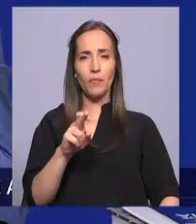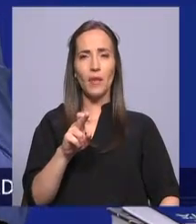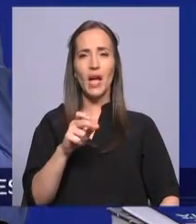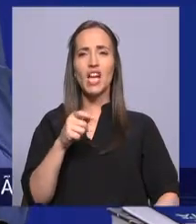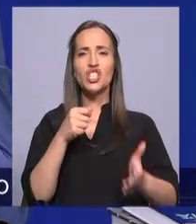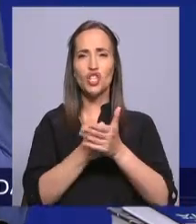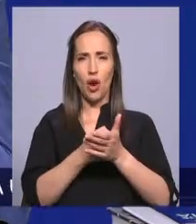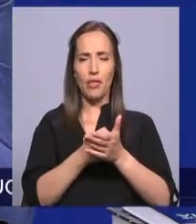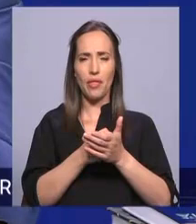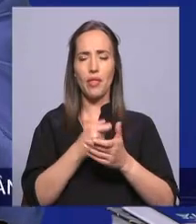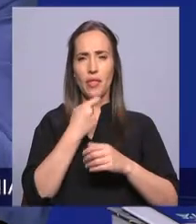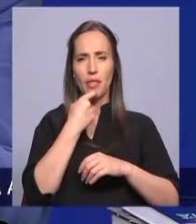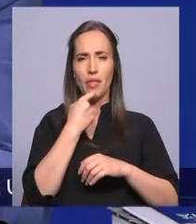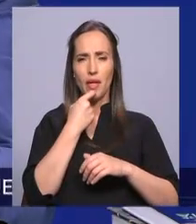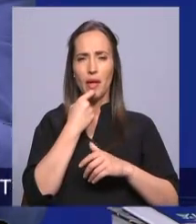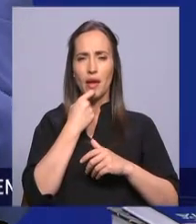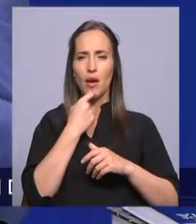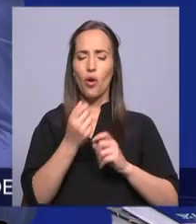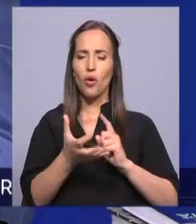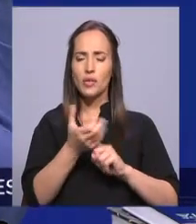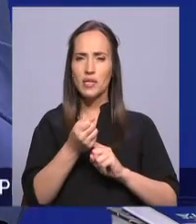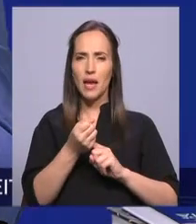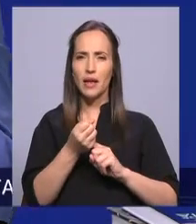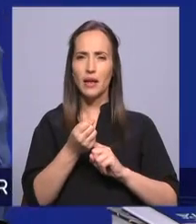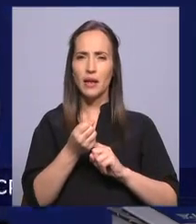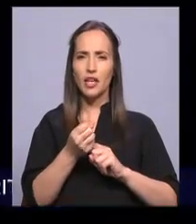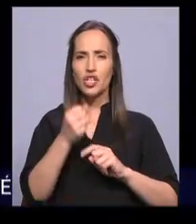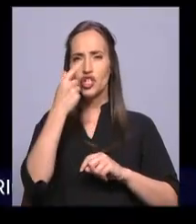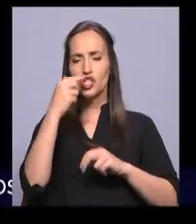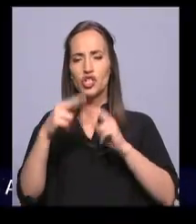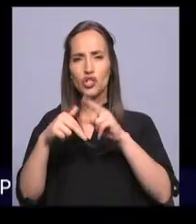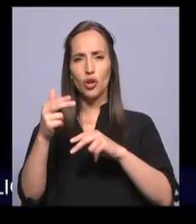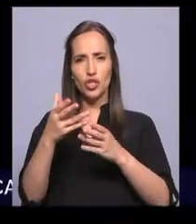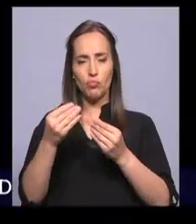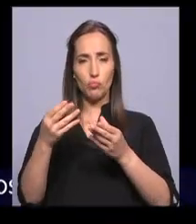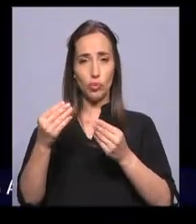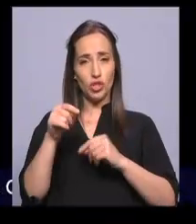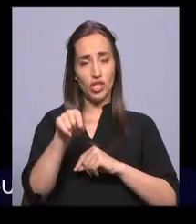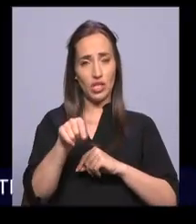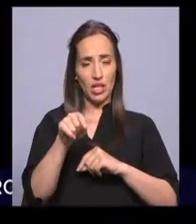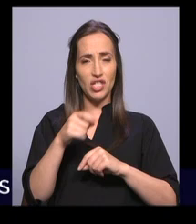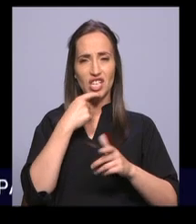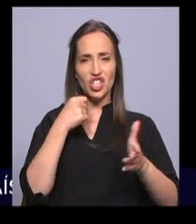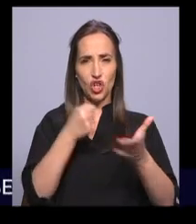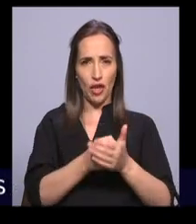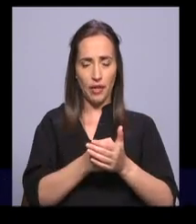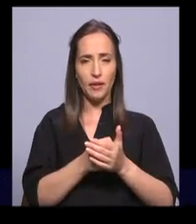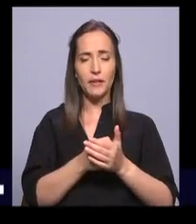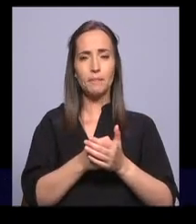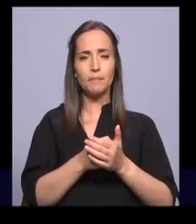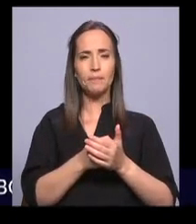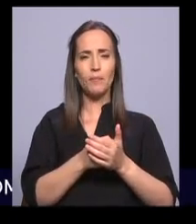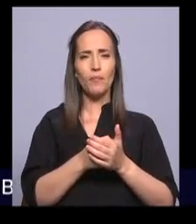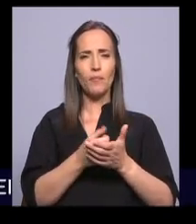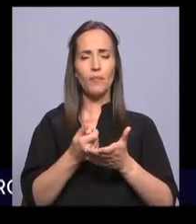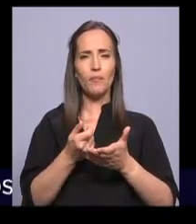dão-nos uma história, permitem-nos construir muito mais histórias notáveis deste asteroide, que foi visitado por uma missão